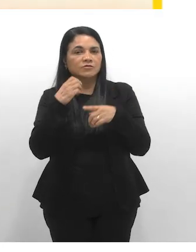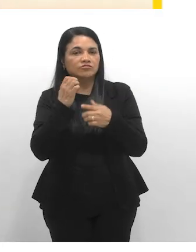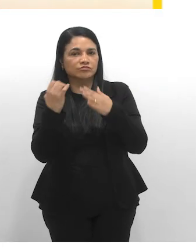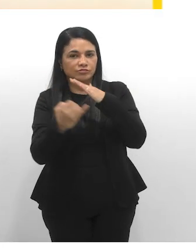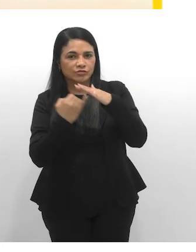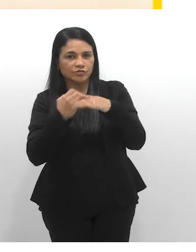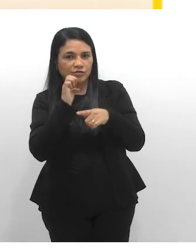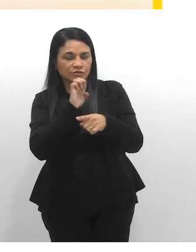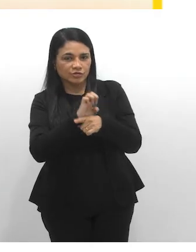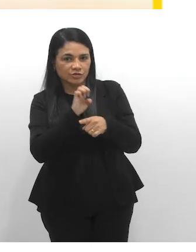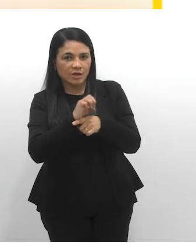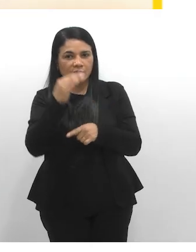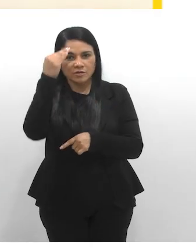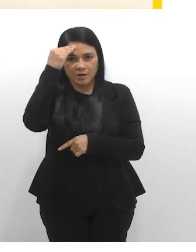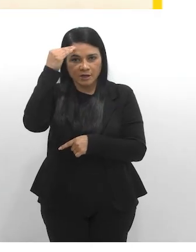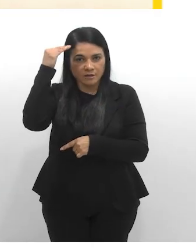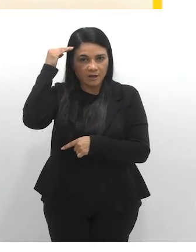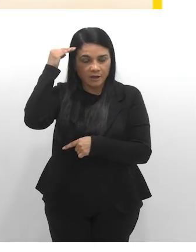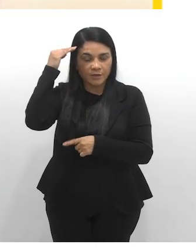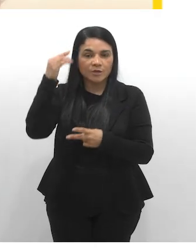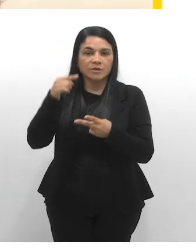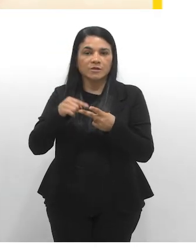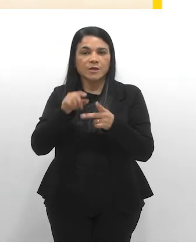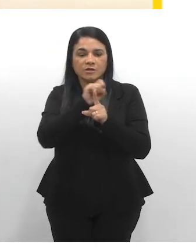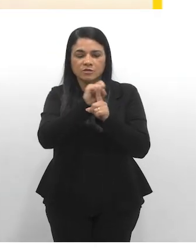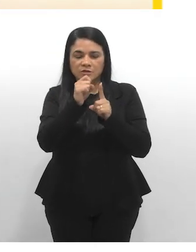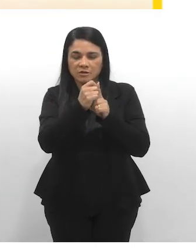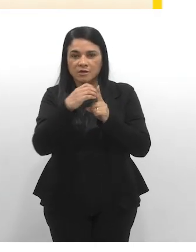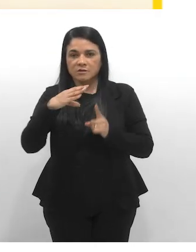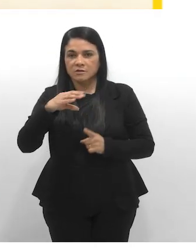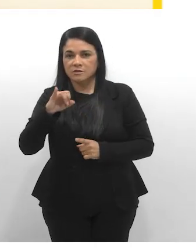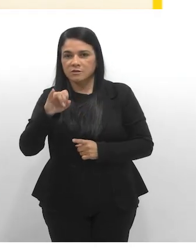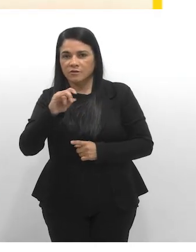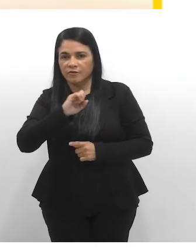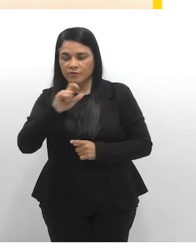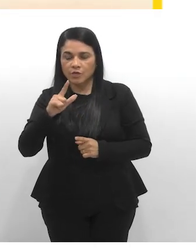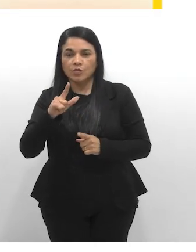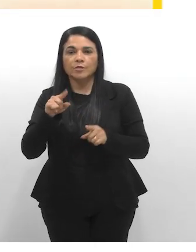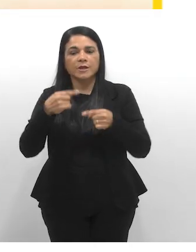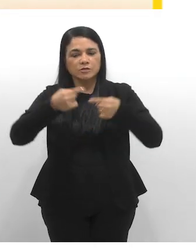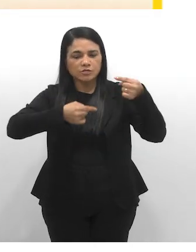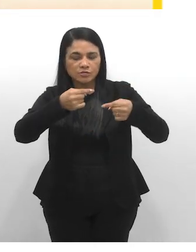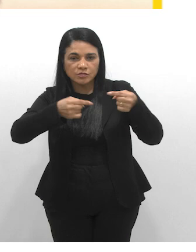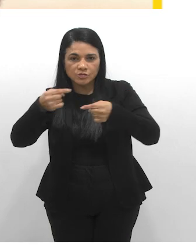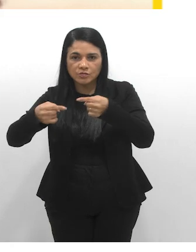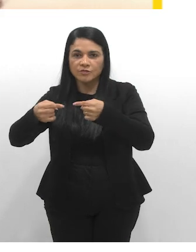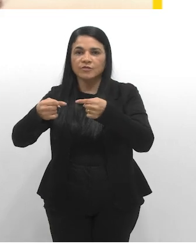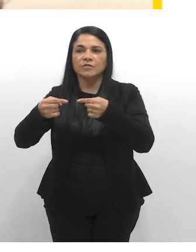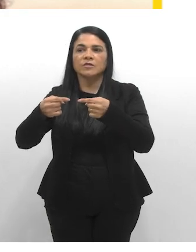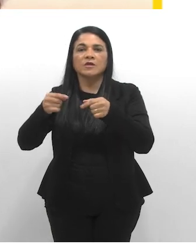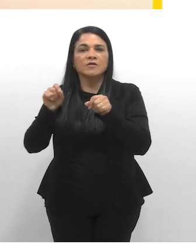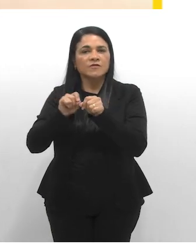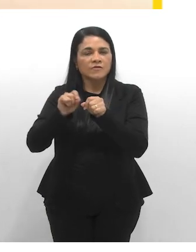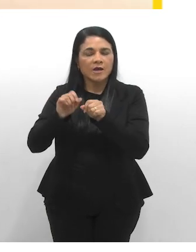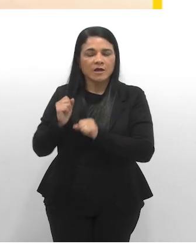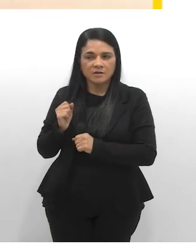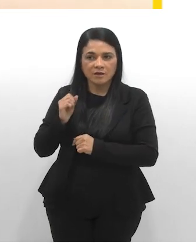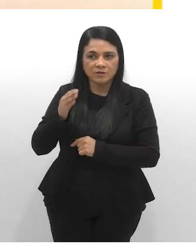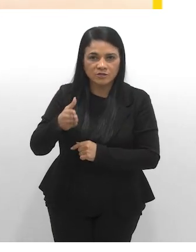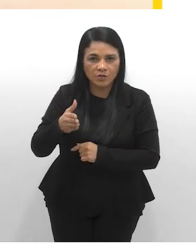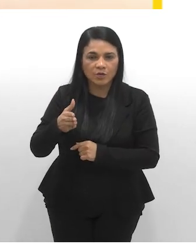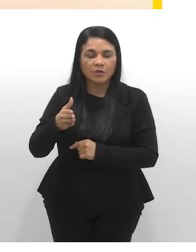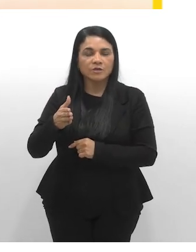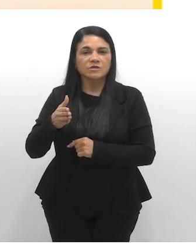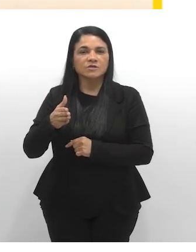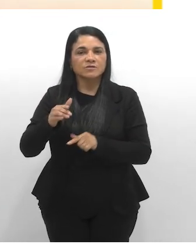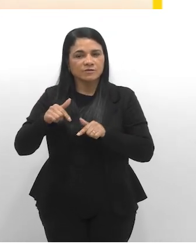entes, né, seja do Estado, acadêmicos ou mesmo sociedade civil para debater. A gente